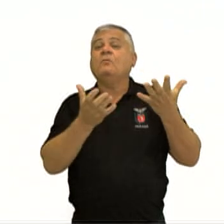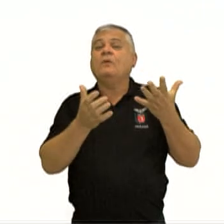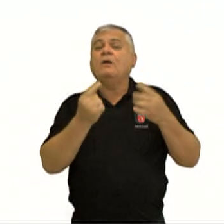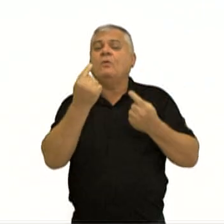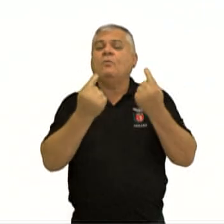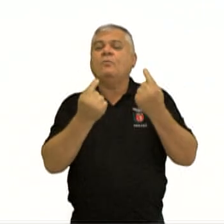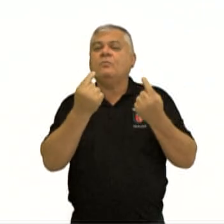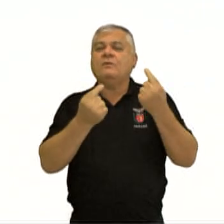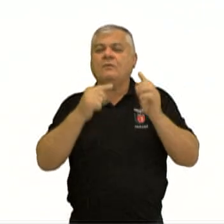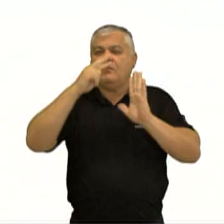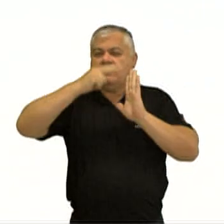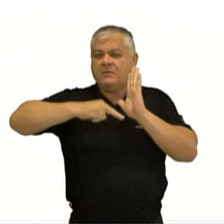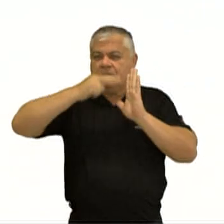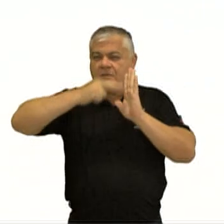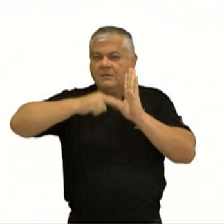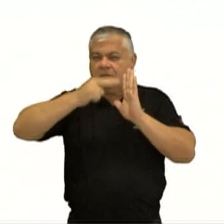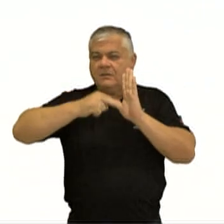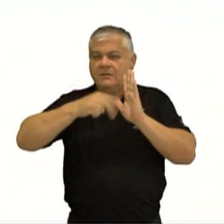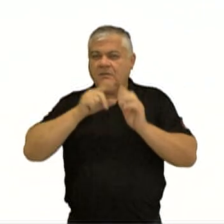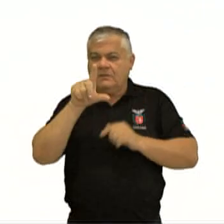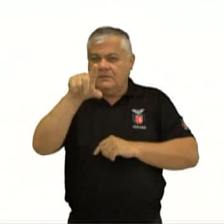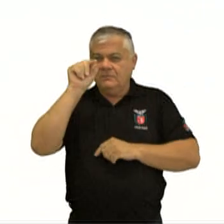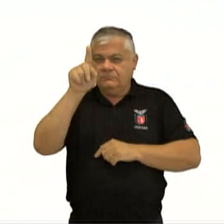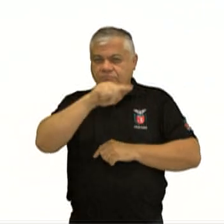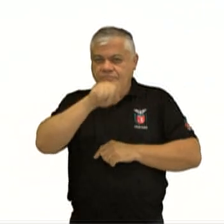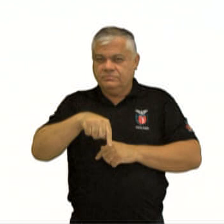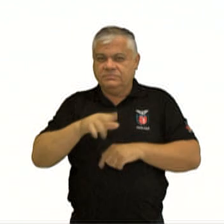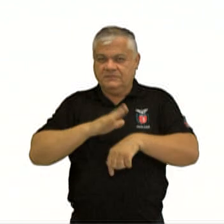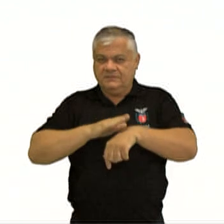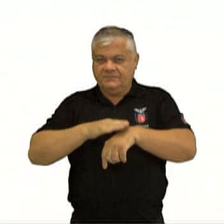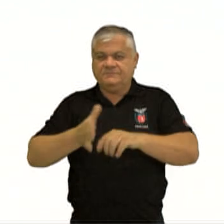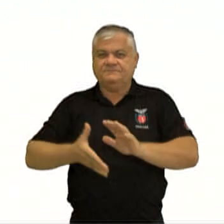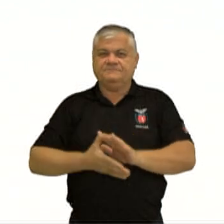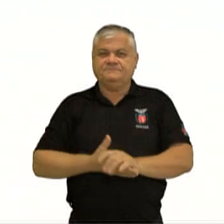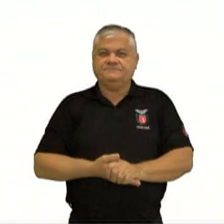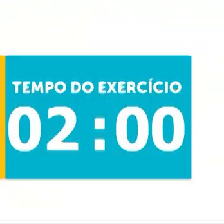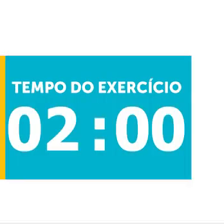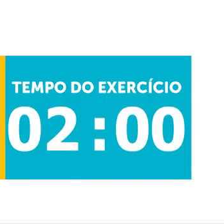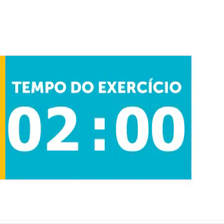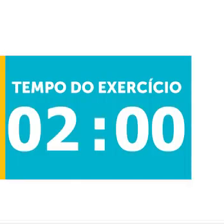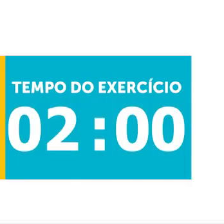Então, mais aquele tempinho básico para vocês tentarem resolver essa.